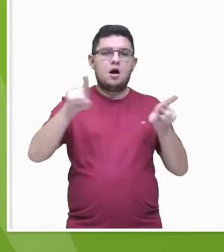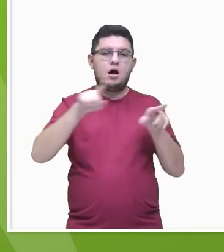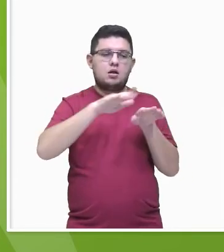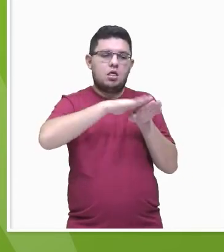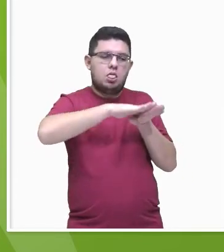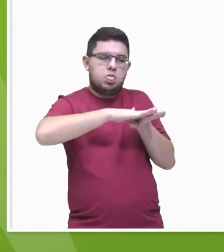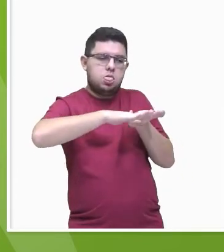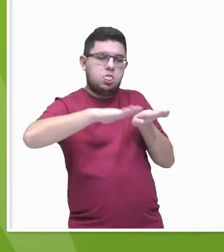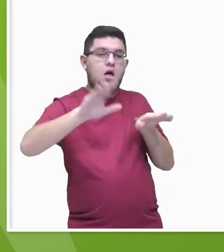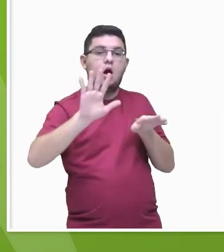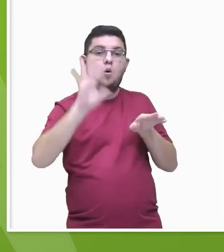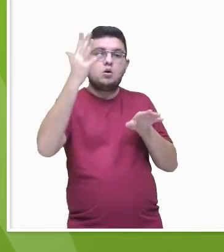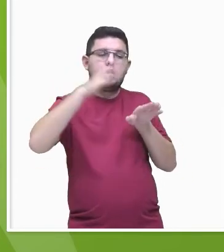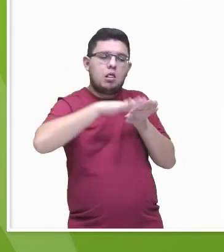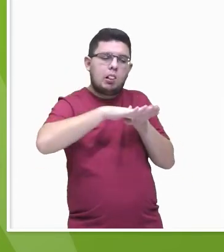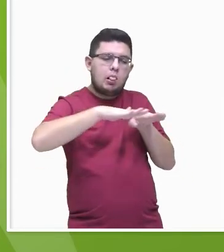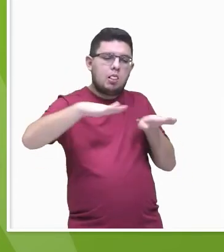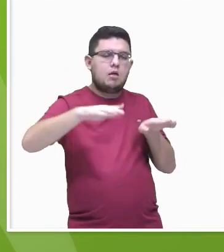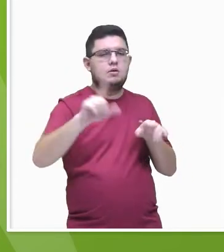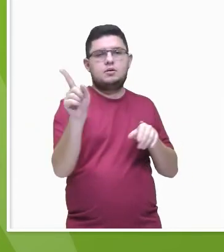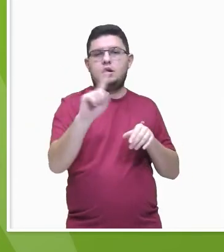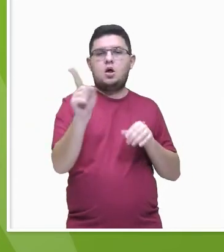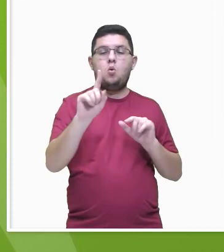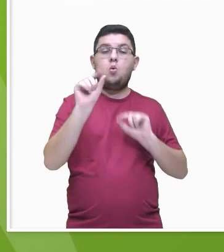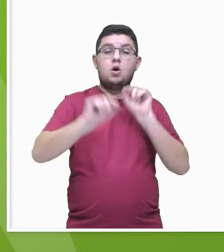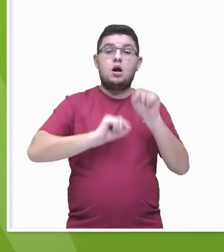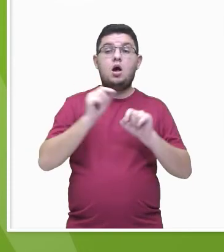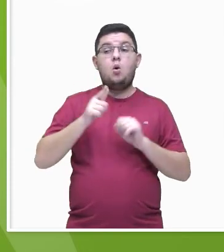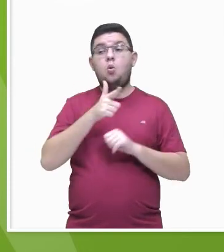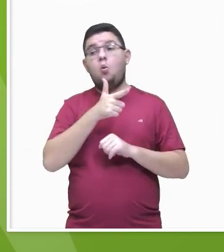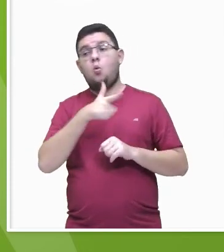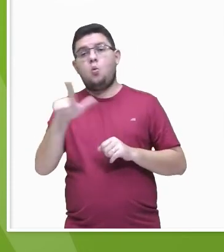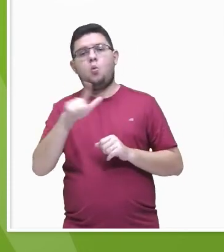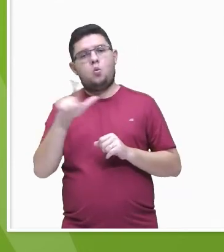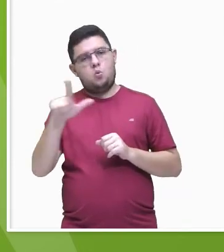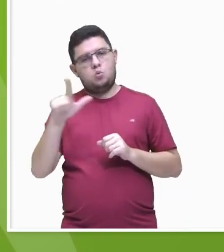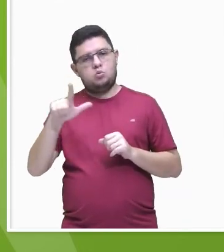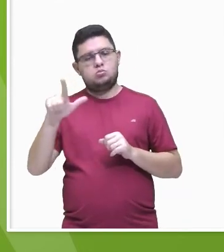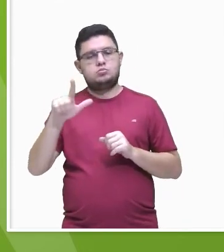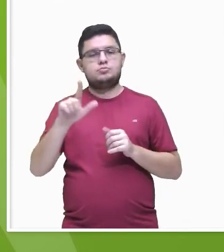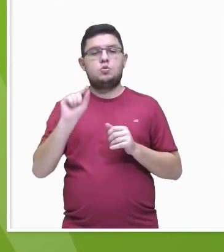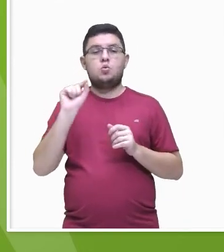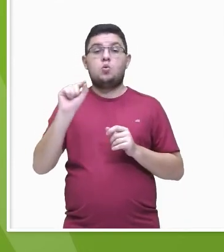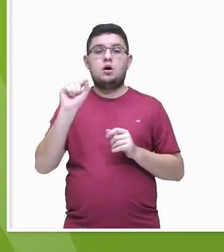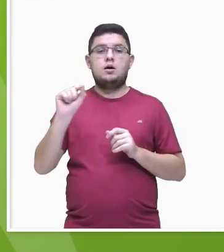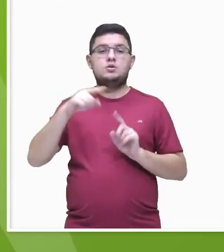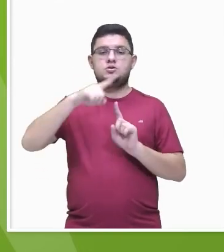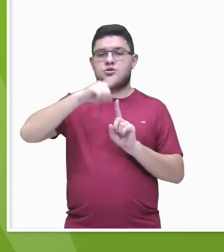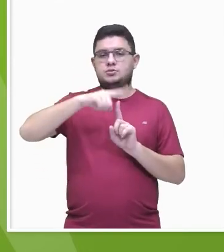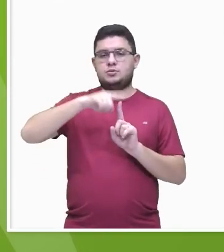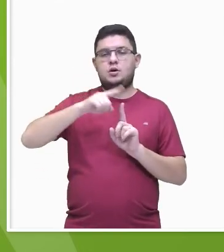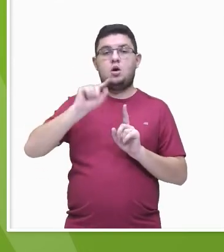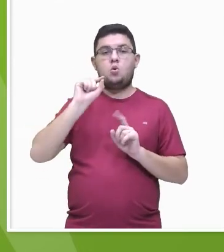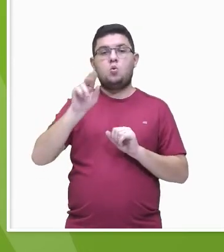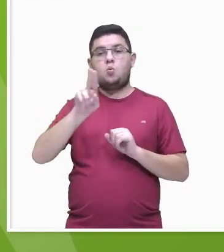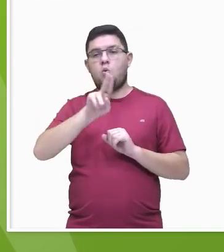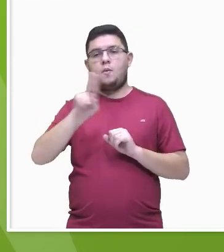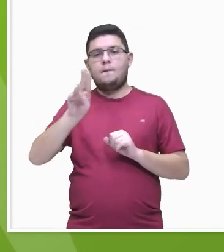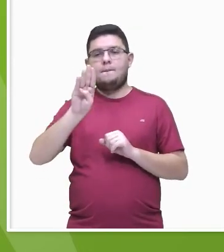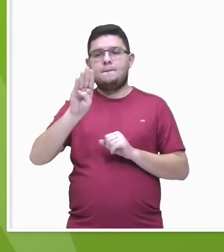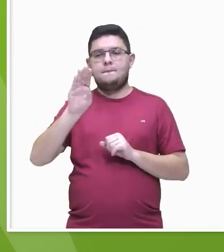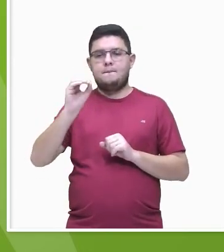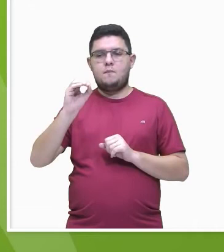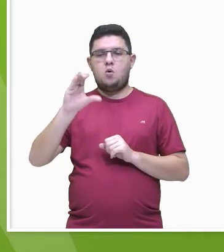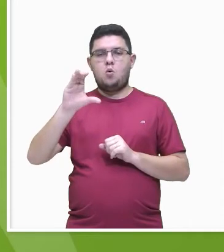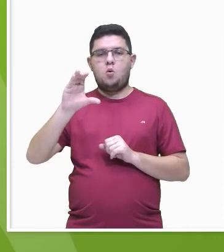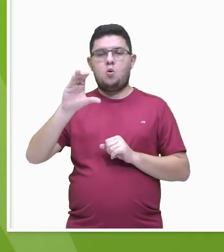peixe, né? Algum tubarão? Não. Aqui a gente tem um outro representante dos equinoides, que é a chamada bolacha de praia, né? Ou bolacha da praia,